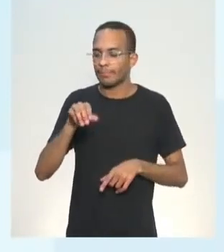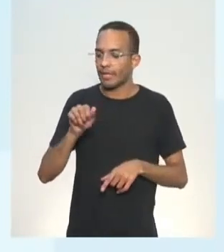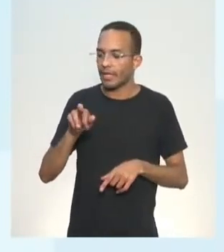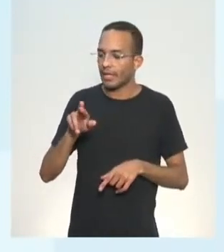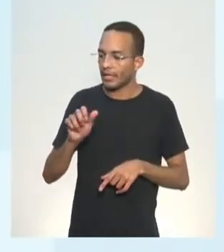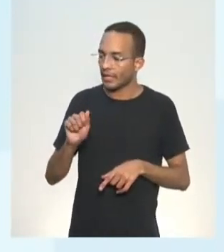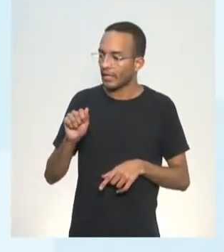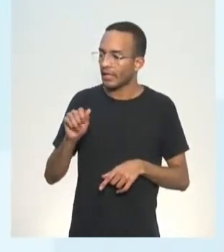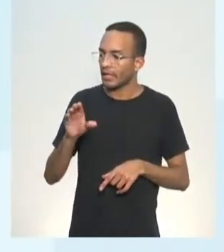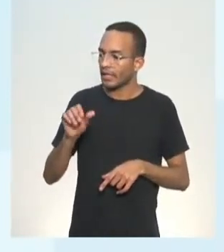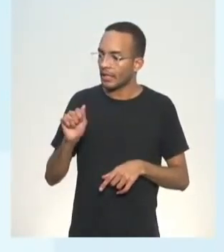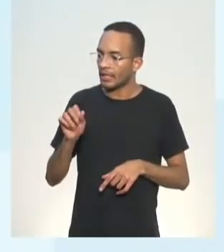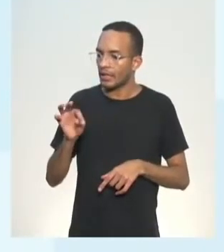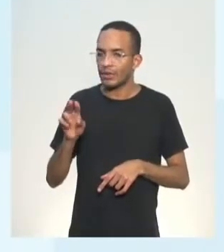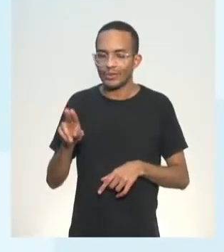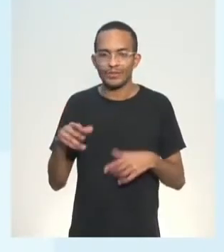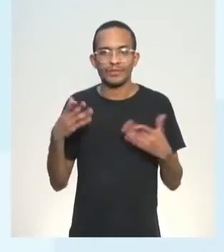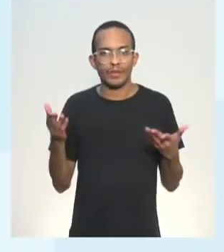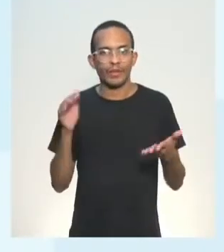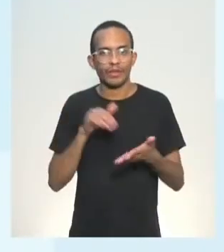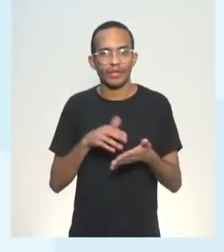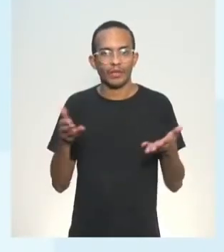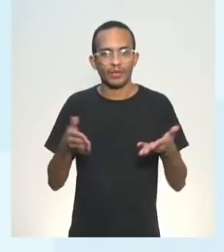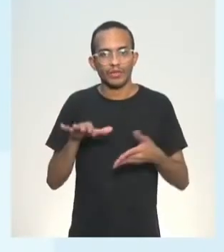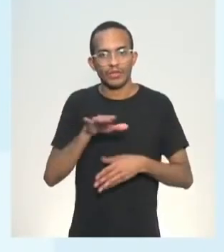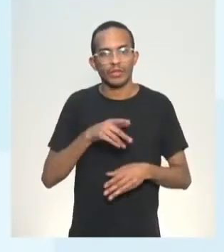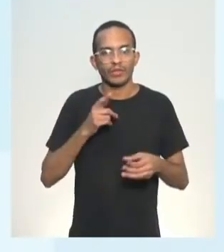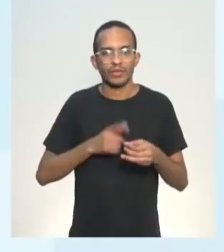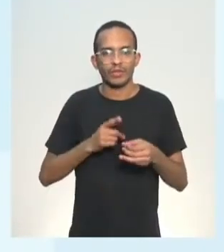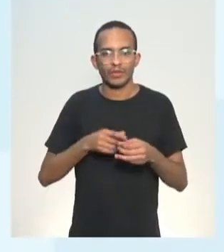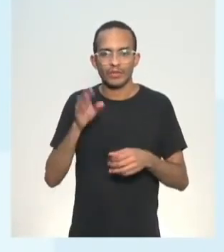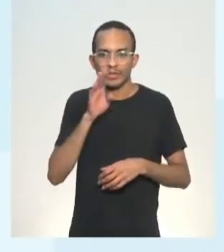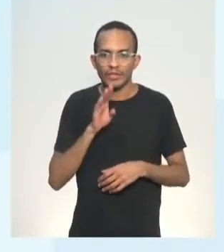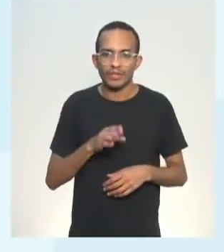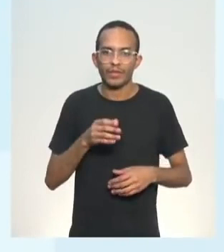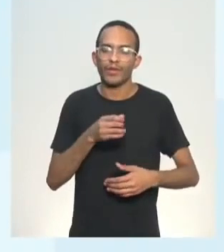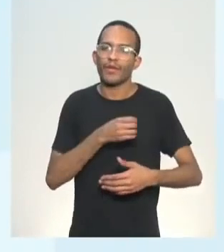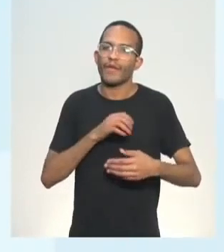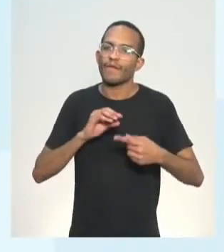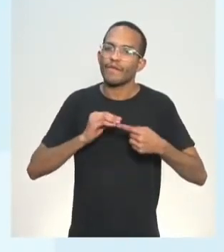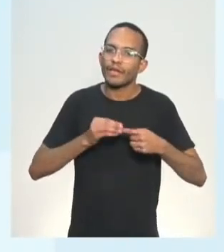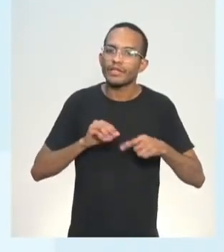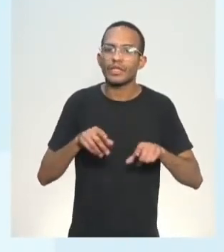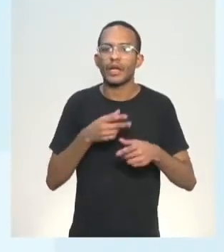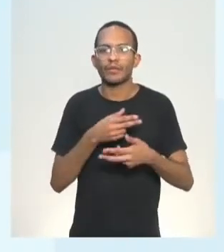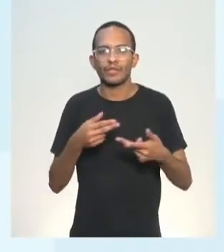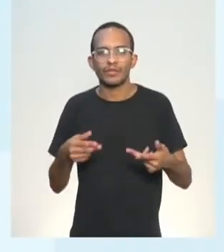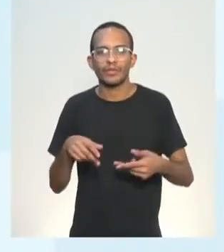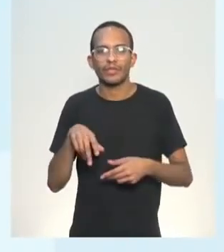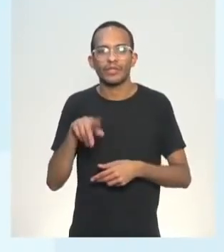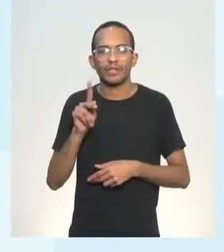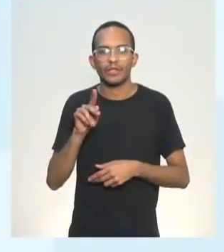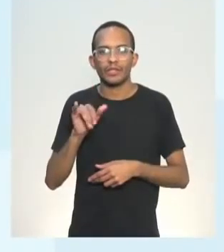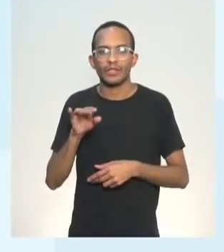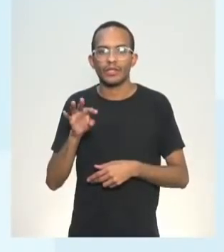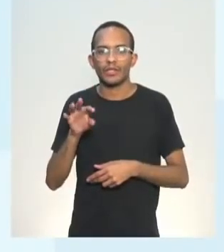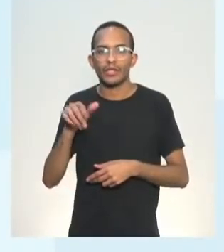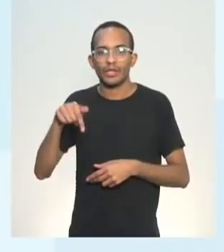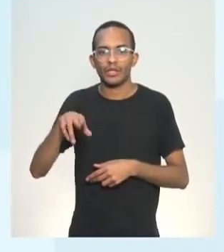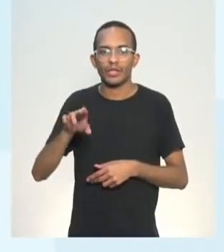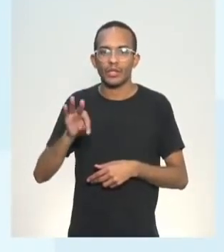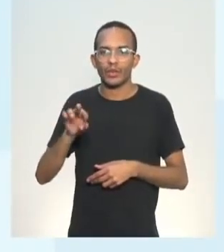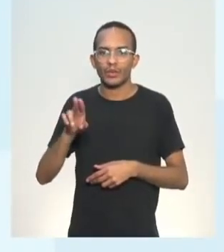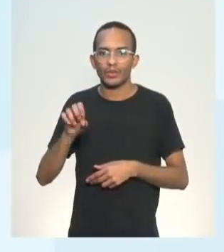festas populares, né, até hoje no interior do Brasil. Feijoada, quitute e pratos, né, típicos da